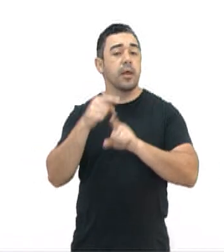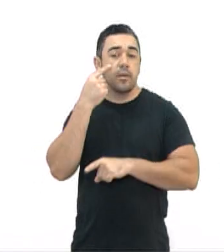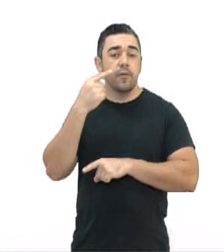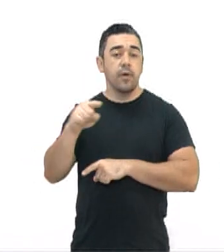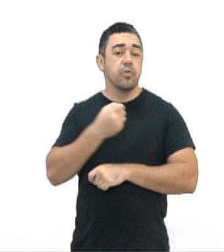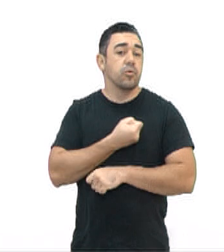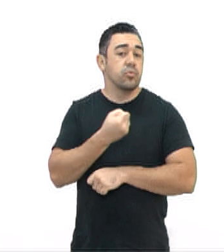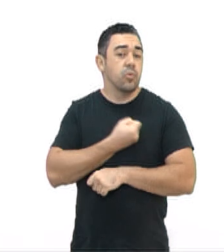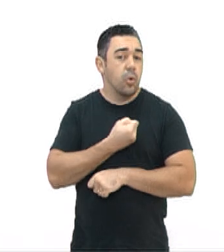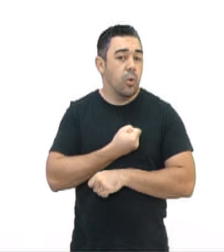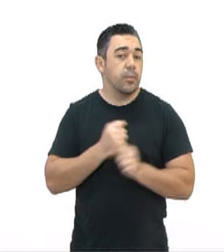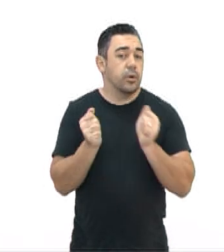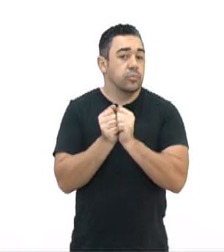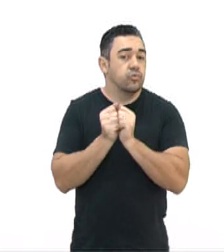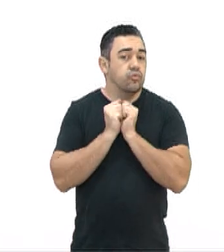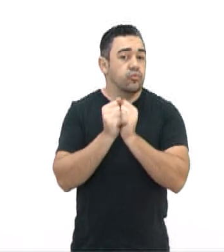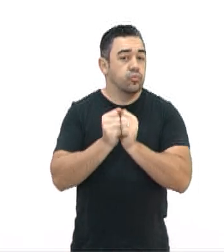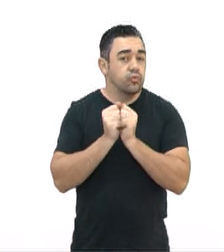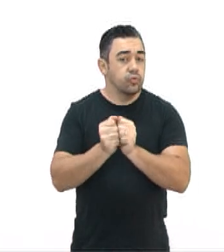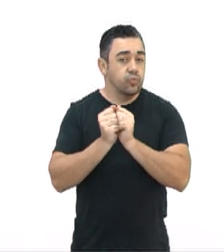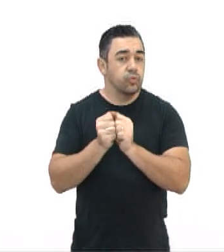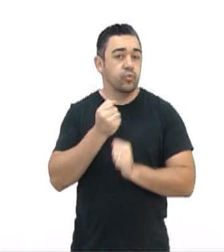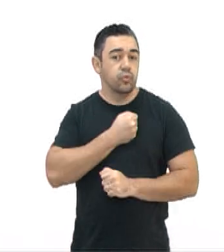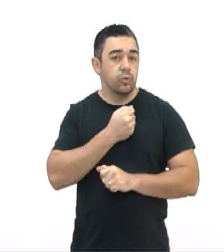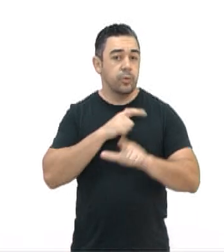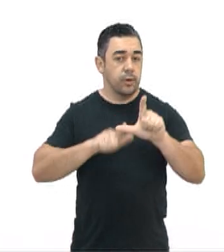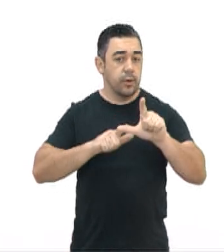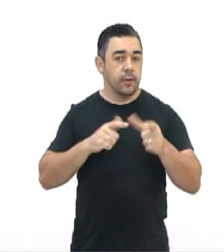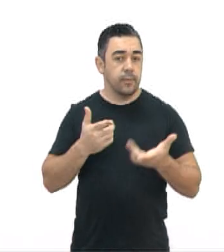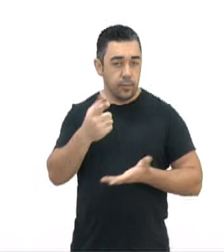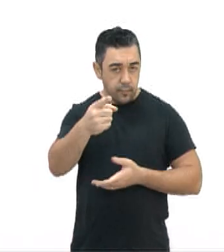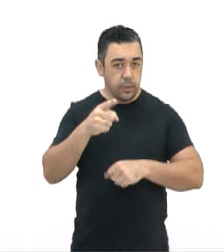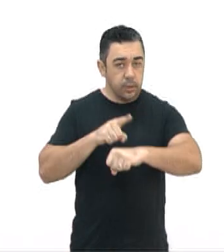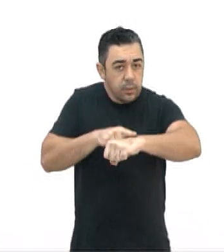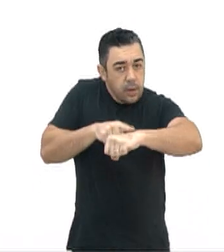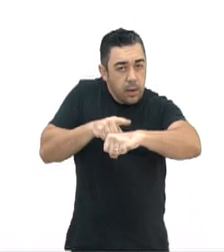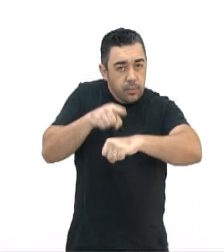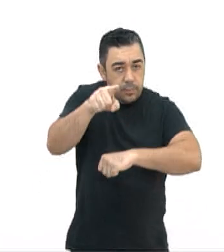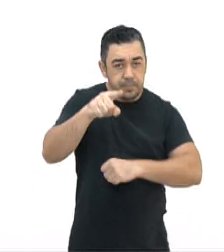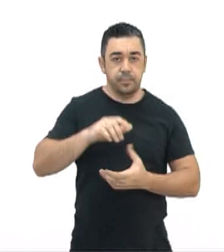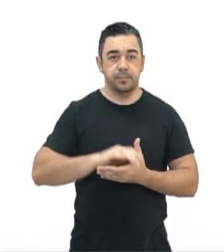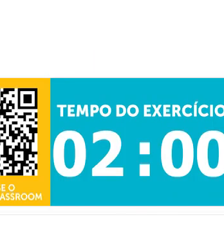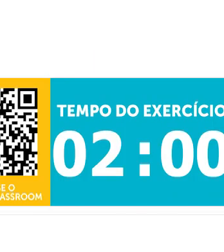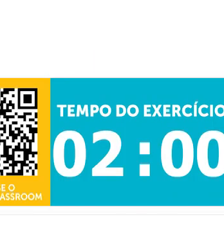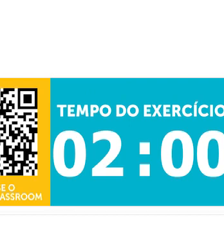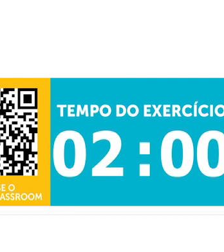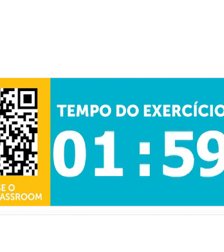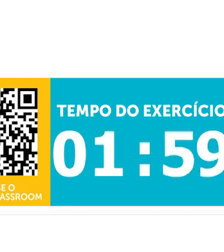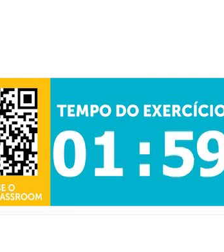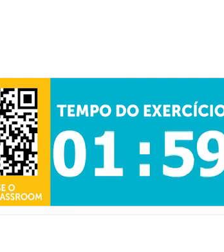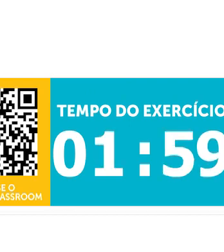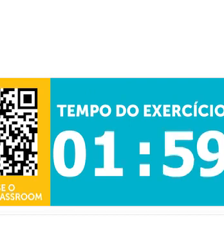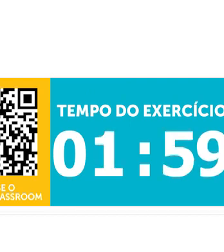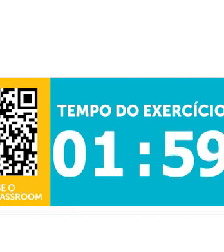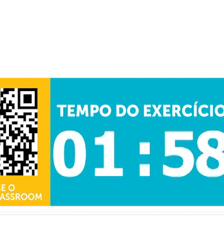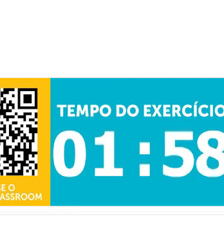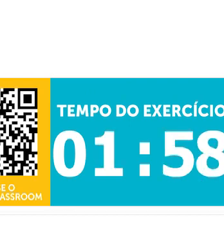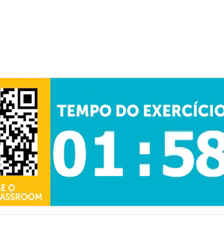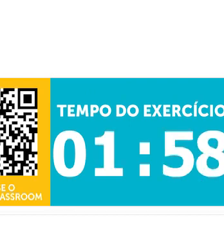parte numérica que está acompanhando a parte literal. Vou dar um tempo e já voltamos.